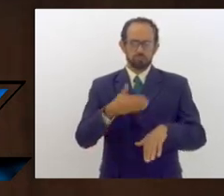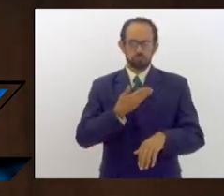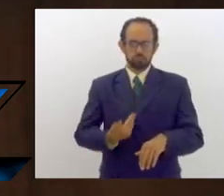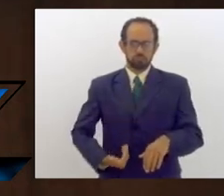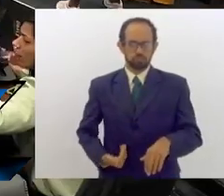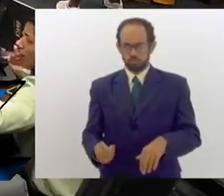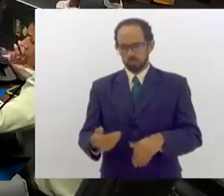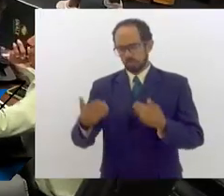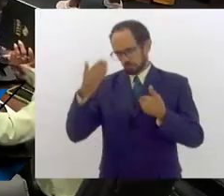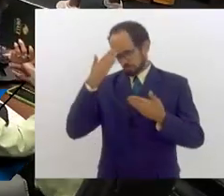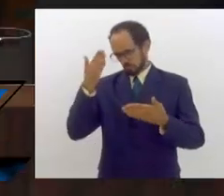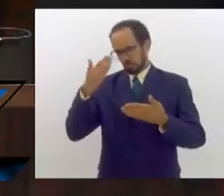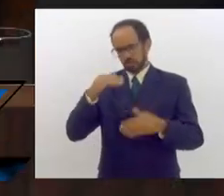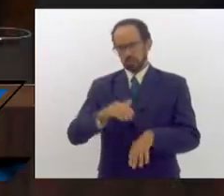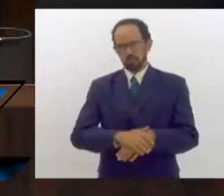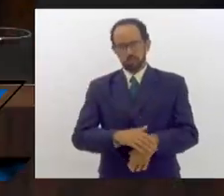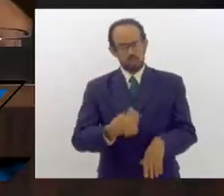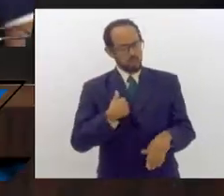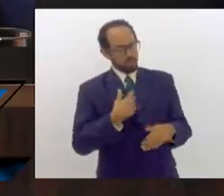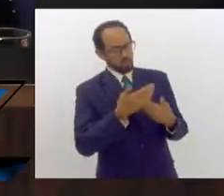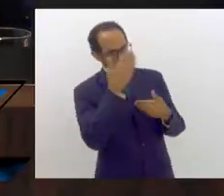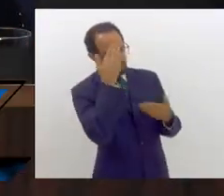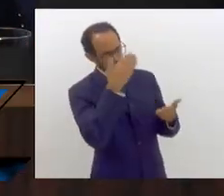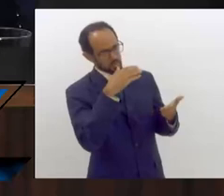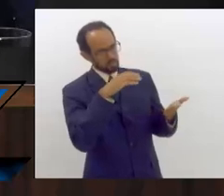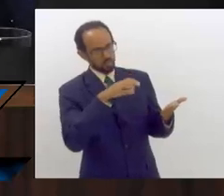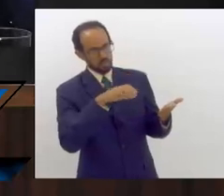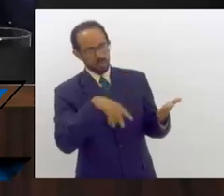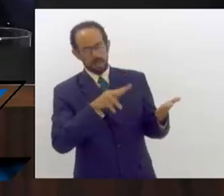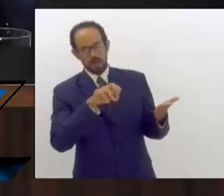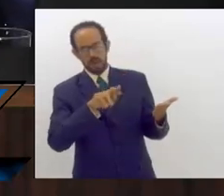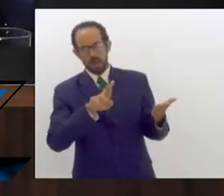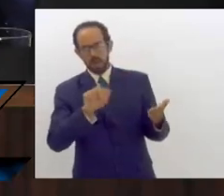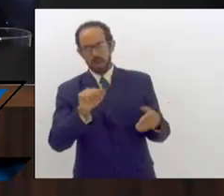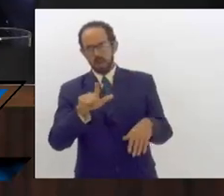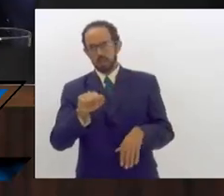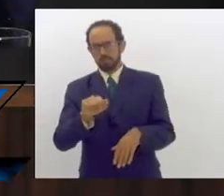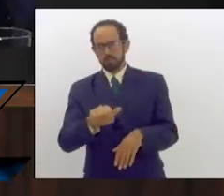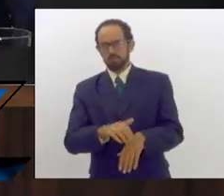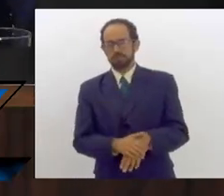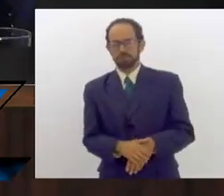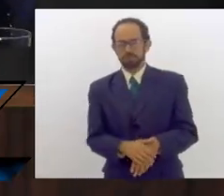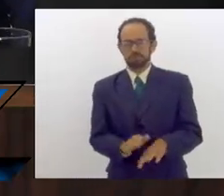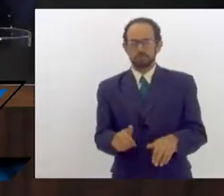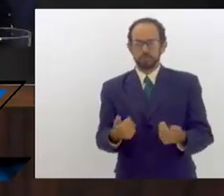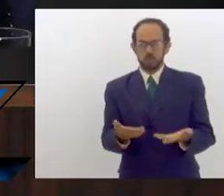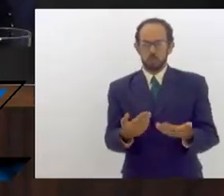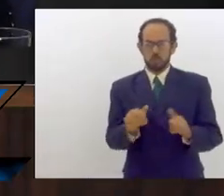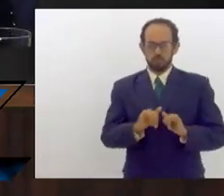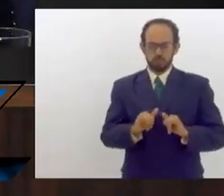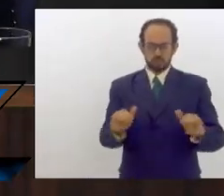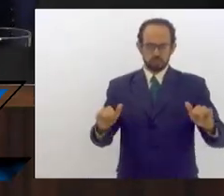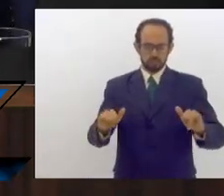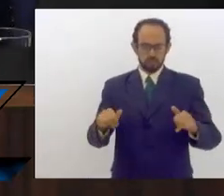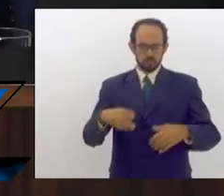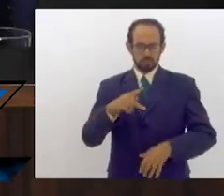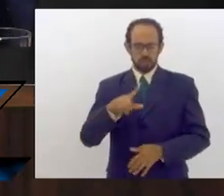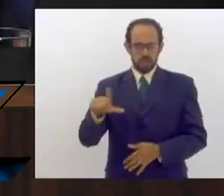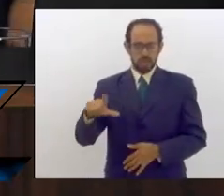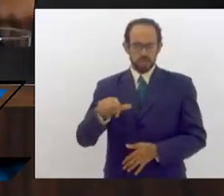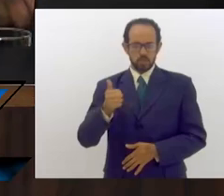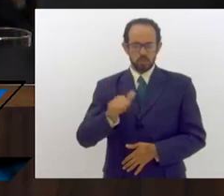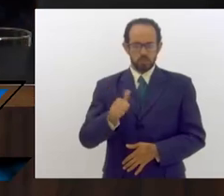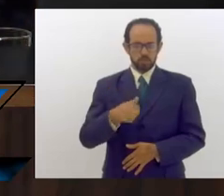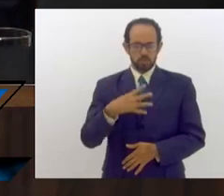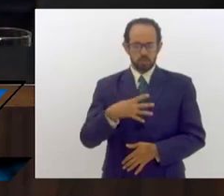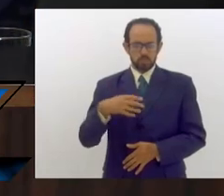obrigado Carlos Machado bem Como já havia iniciado aqui projeto de lei número